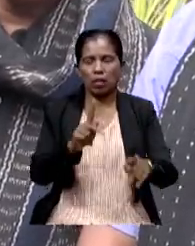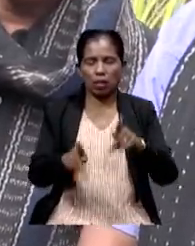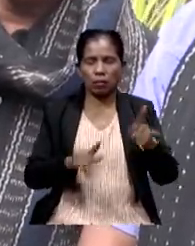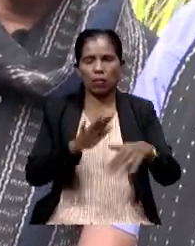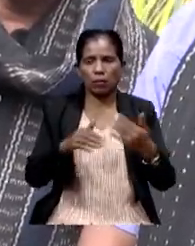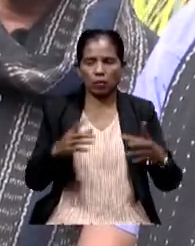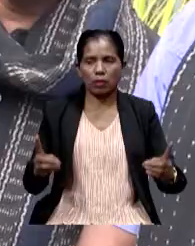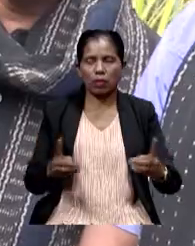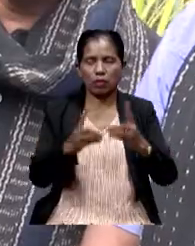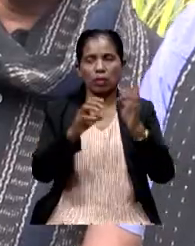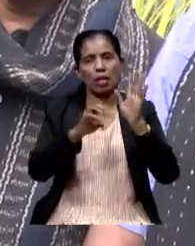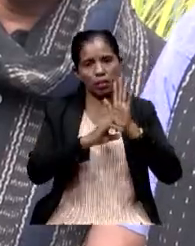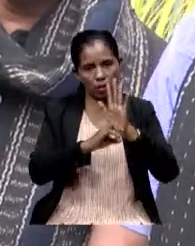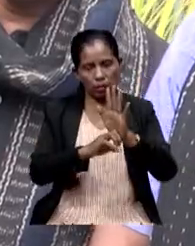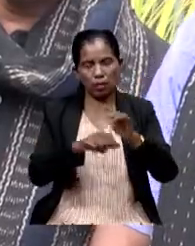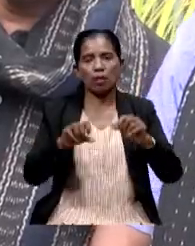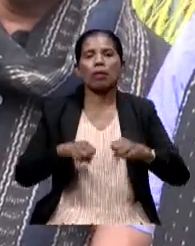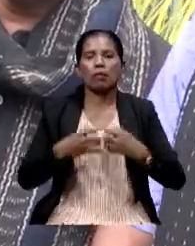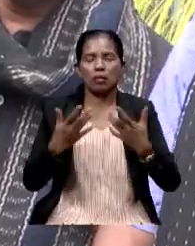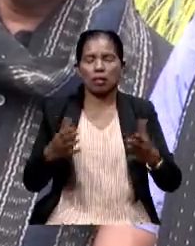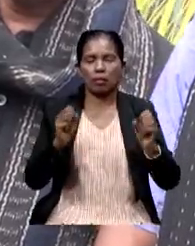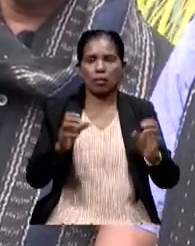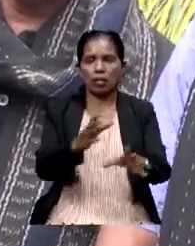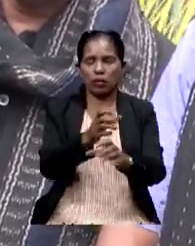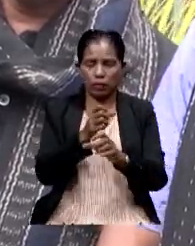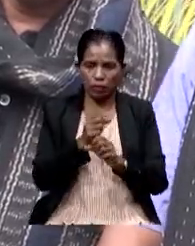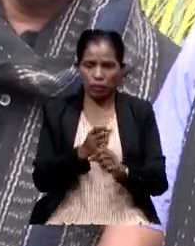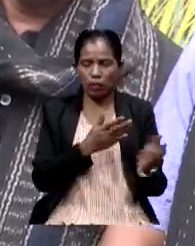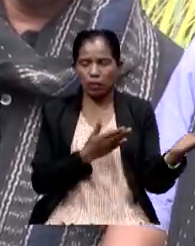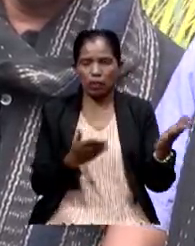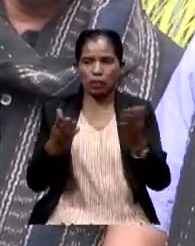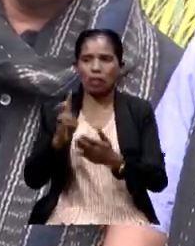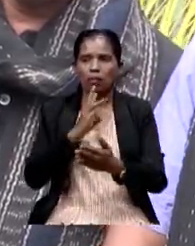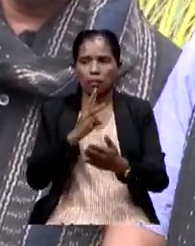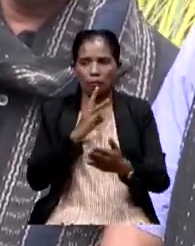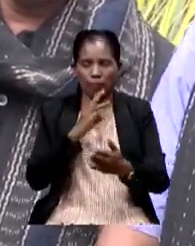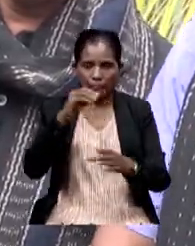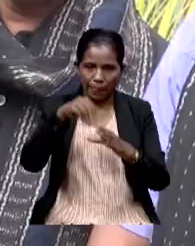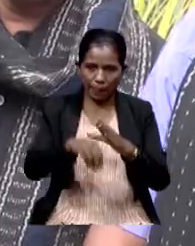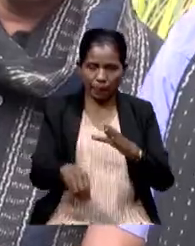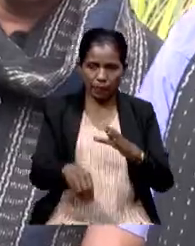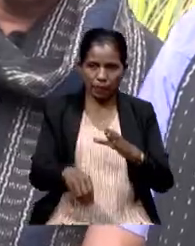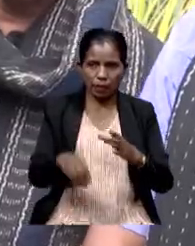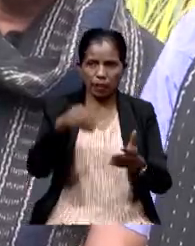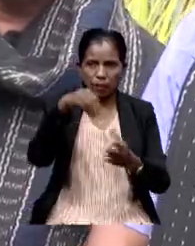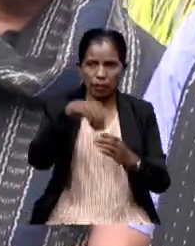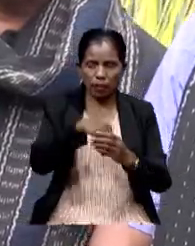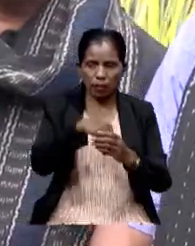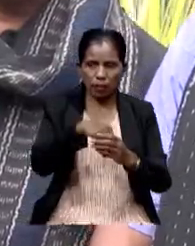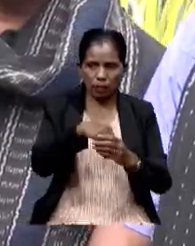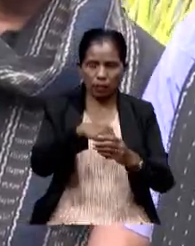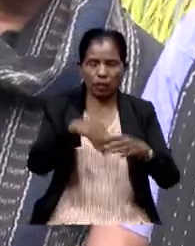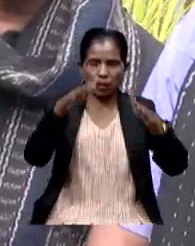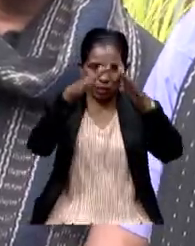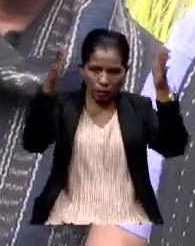ia. Exemplo, ida maca, o ensama que bele dada, be o Siraina be maca clean, tauba e tanque na be